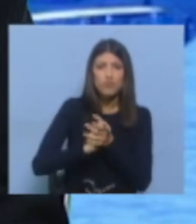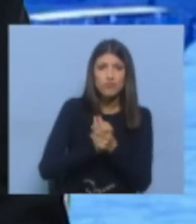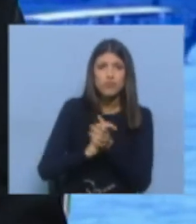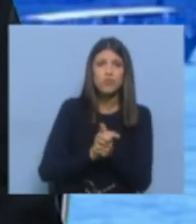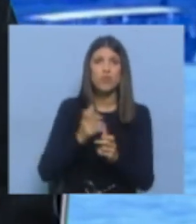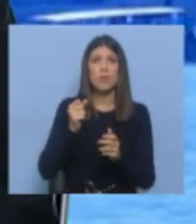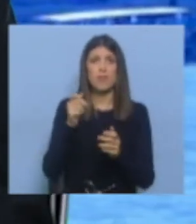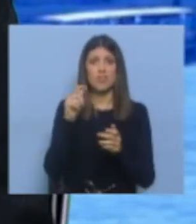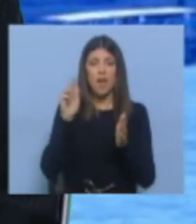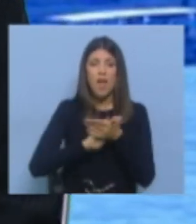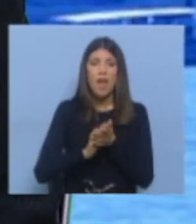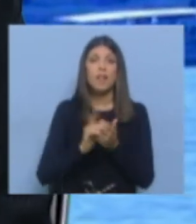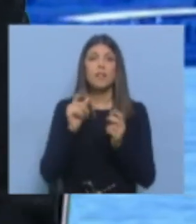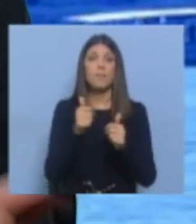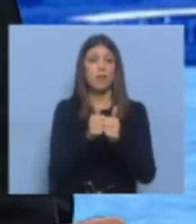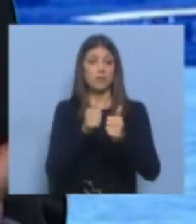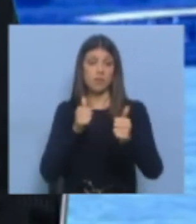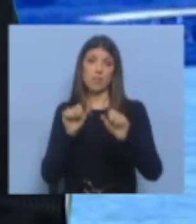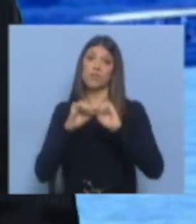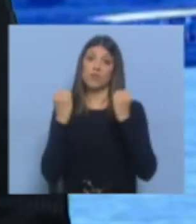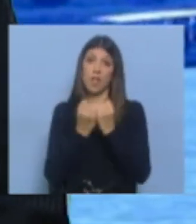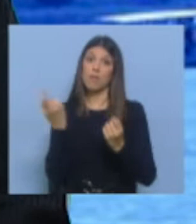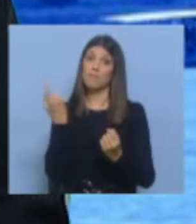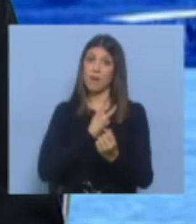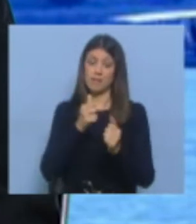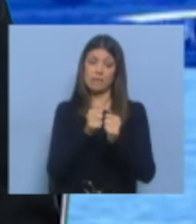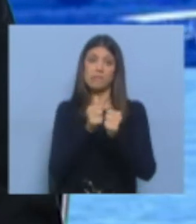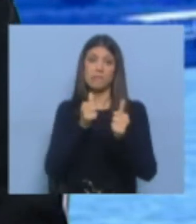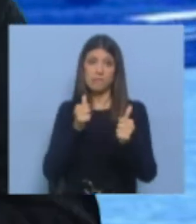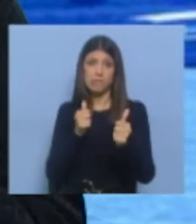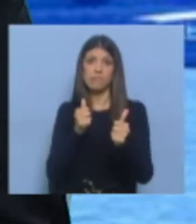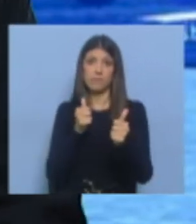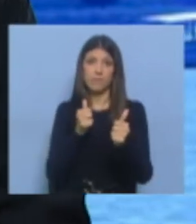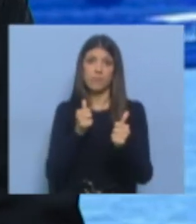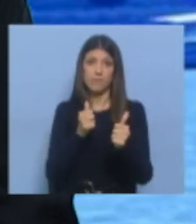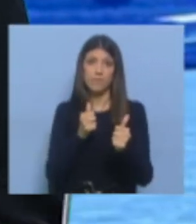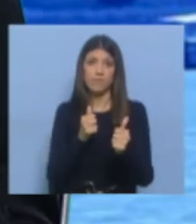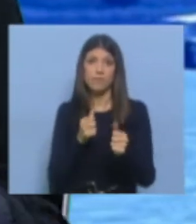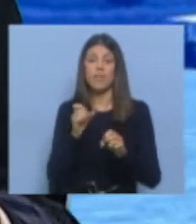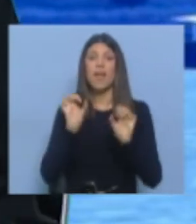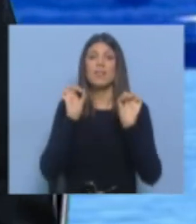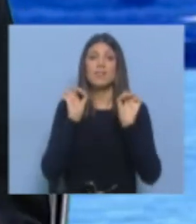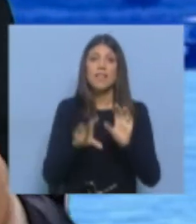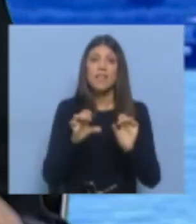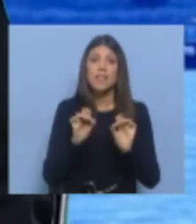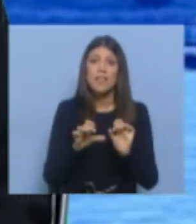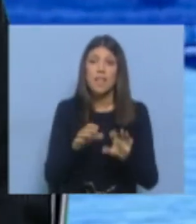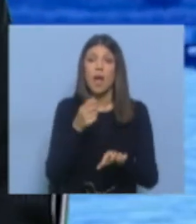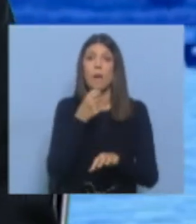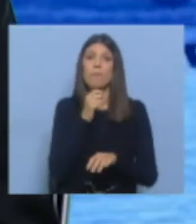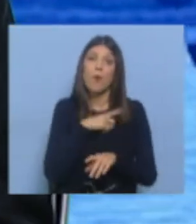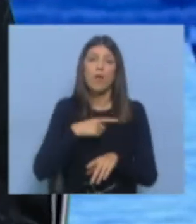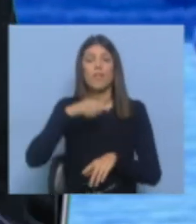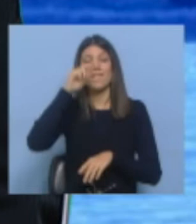distância social, devemos mesmo distanciar-nos uns dos outros, evitar, mesmo que com algum